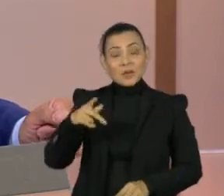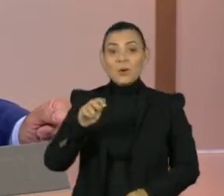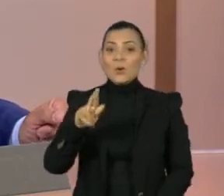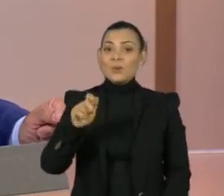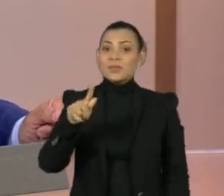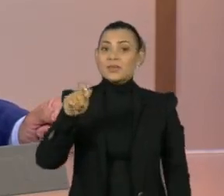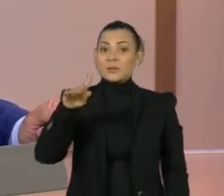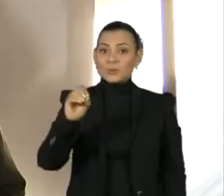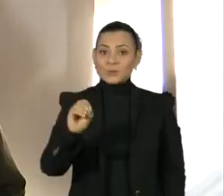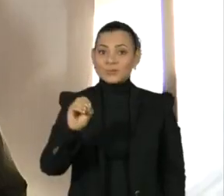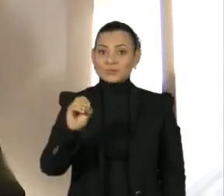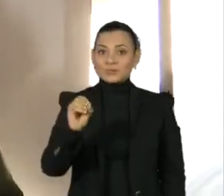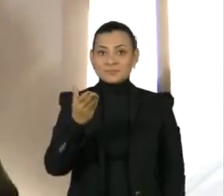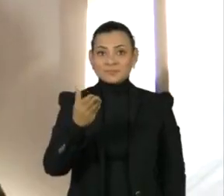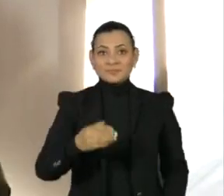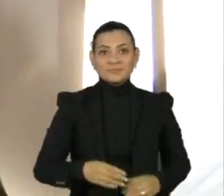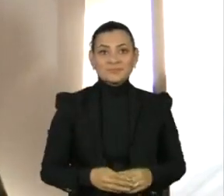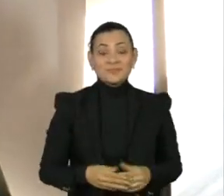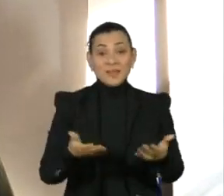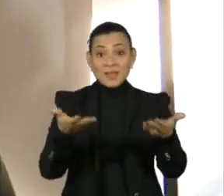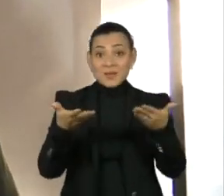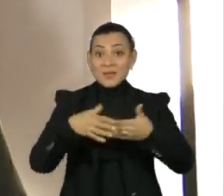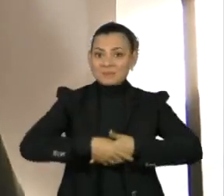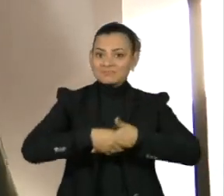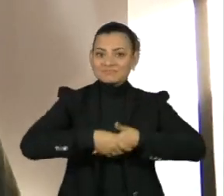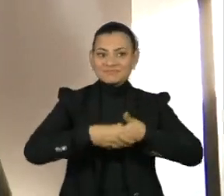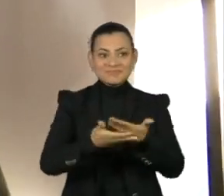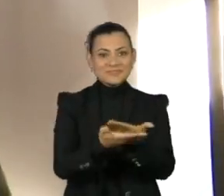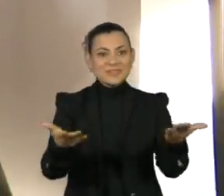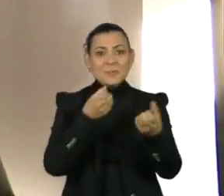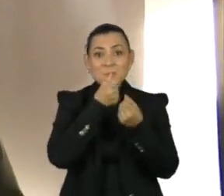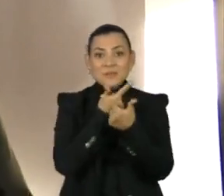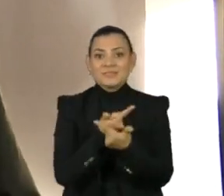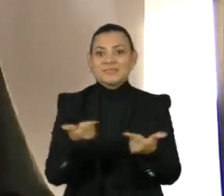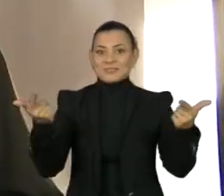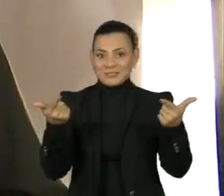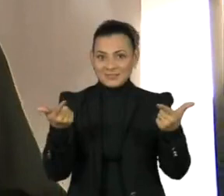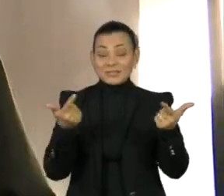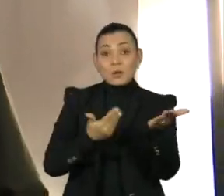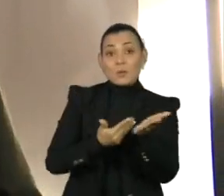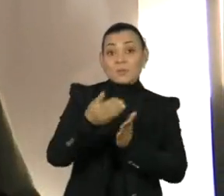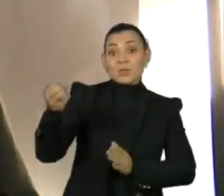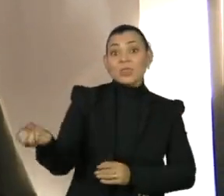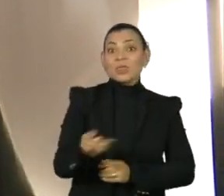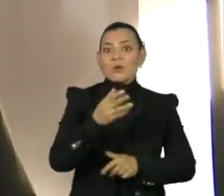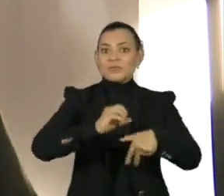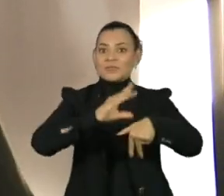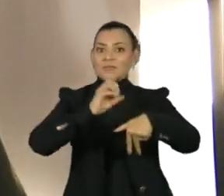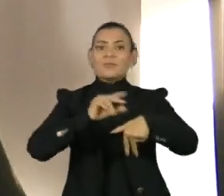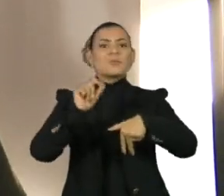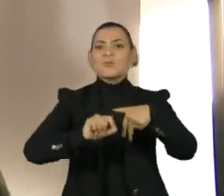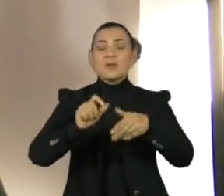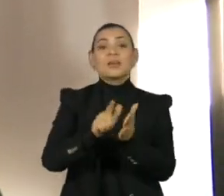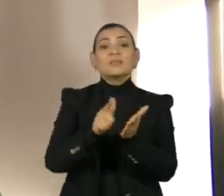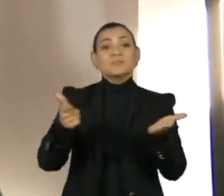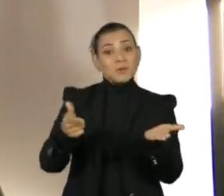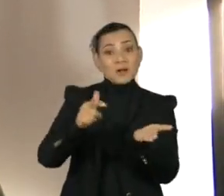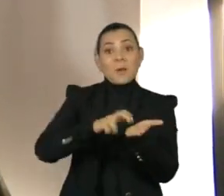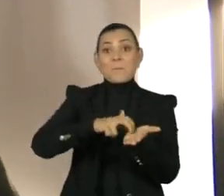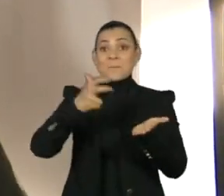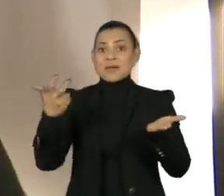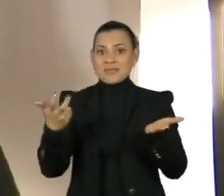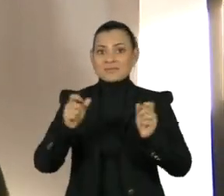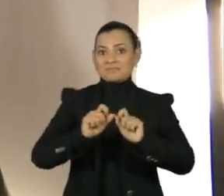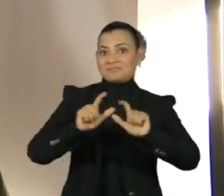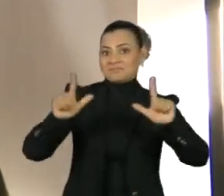Rodrigo Garcia. Olha, eu quero cumprimentar e desejar muito boa sorte à nova ação da TV Cultura, que é o jornal Esta Manhã,